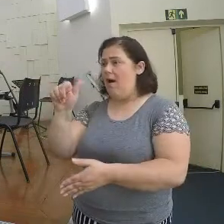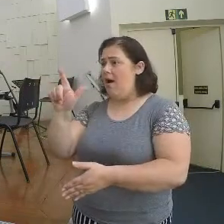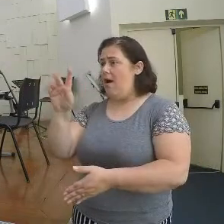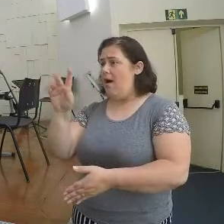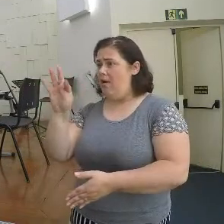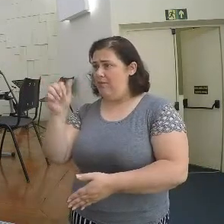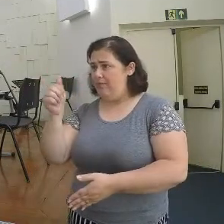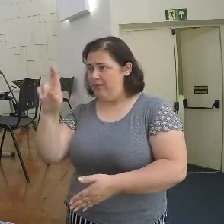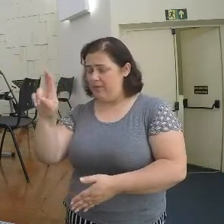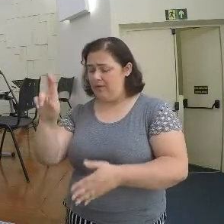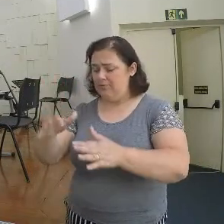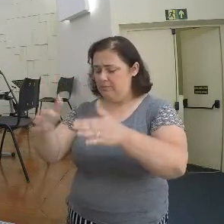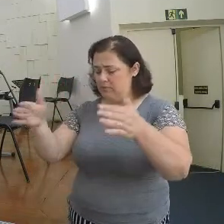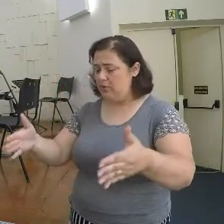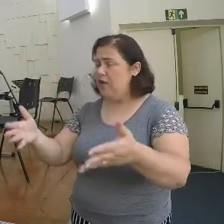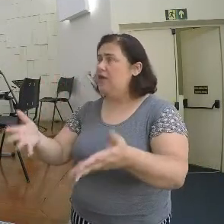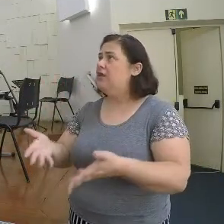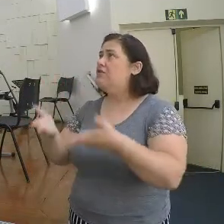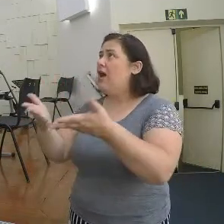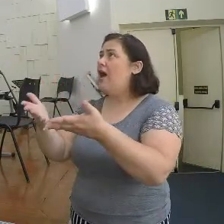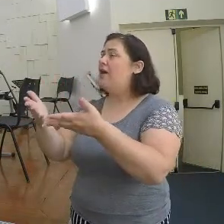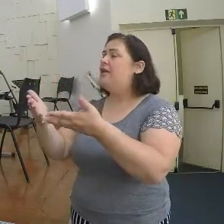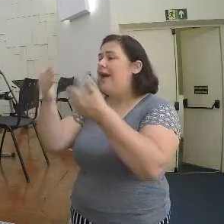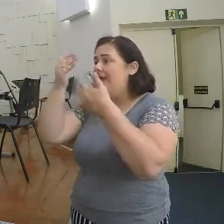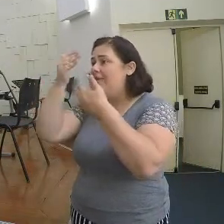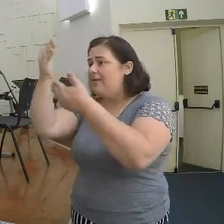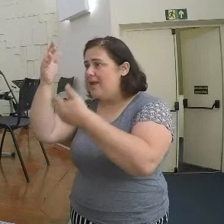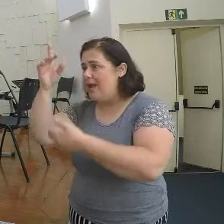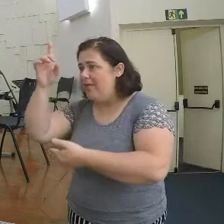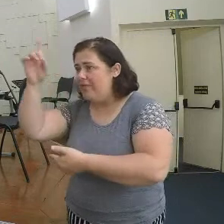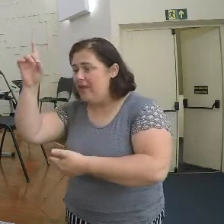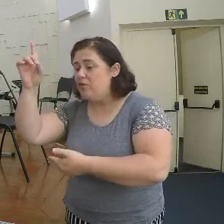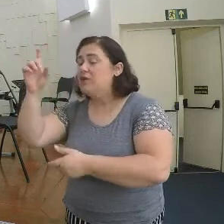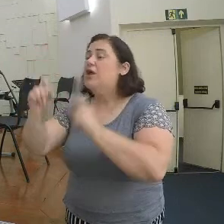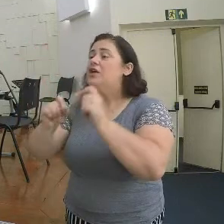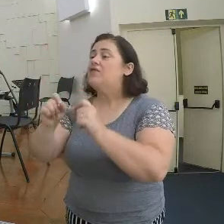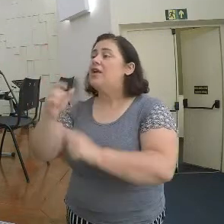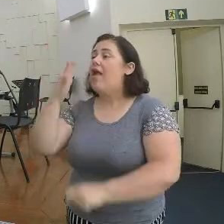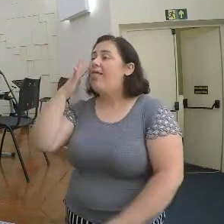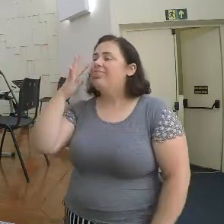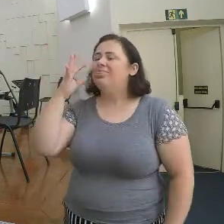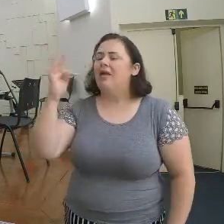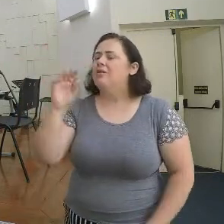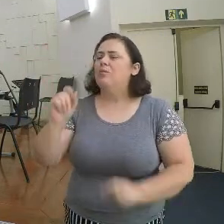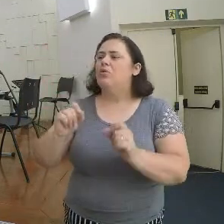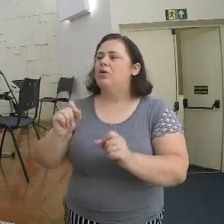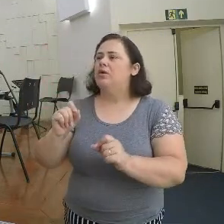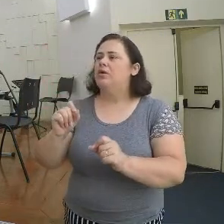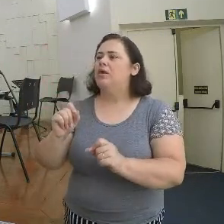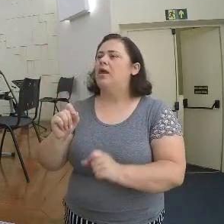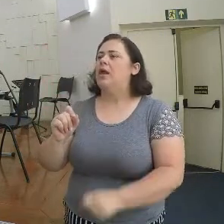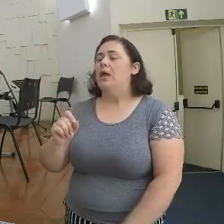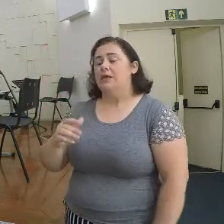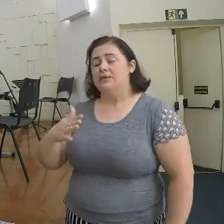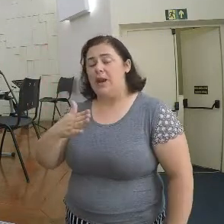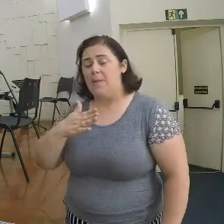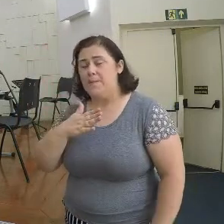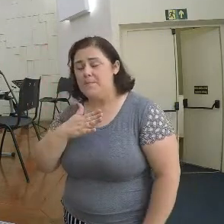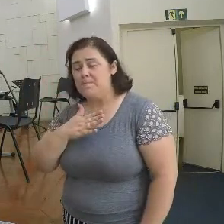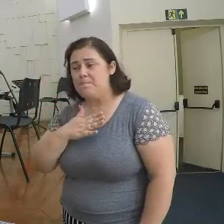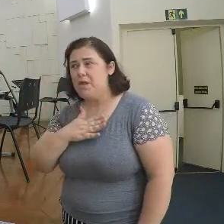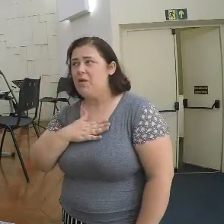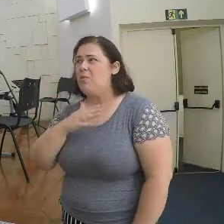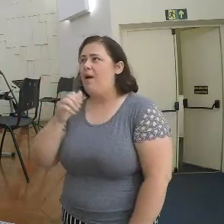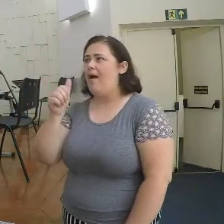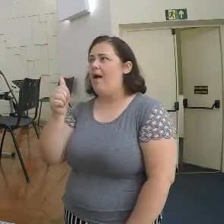Deus. Então testificarás perante o Senhor teu Deus e dirás: arameu, prestes a perecer, foi meu